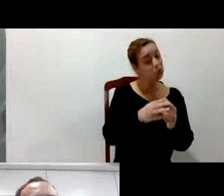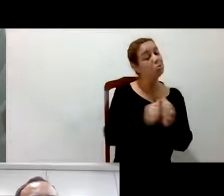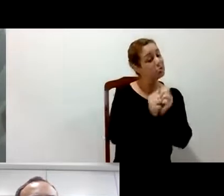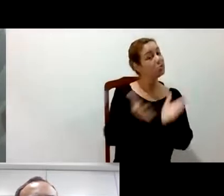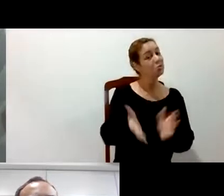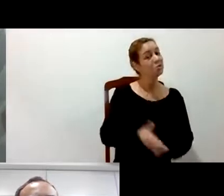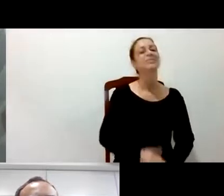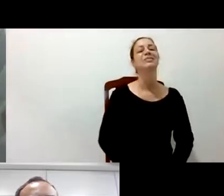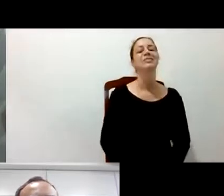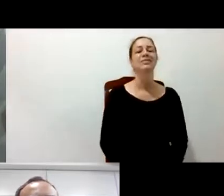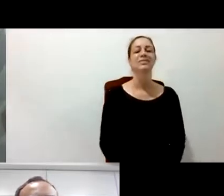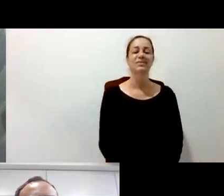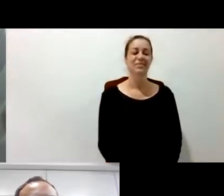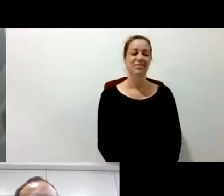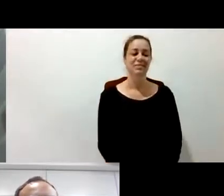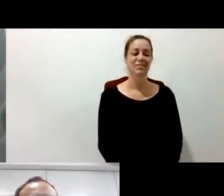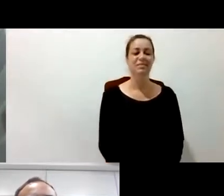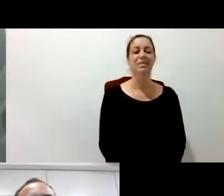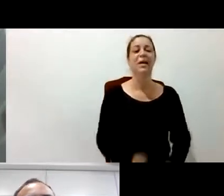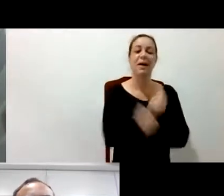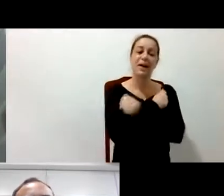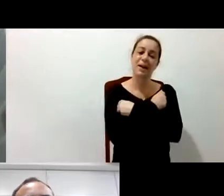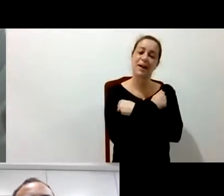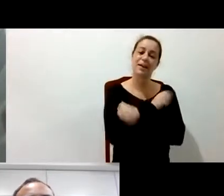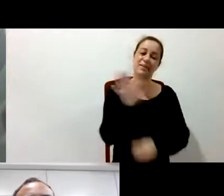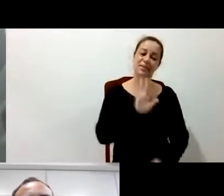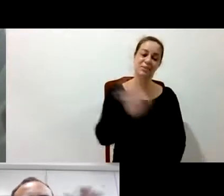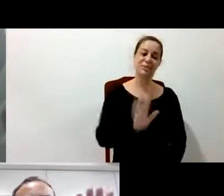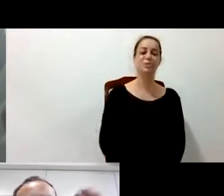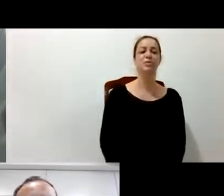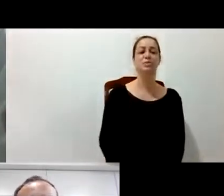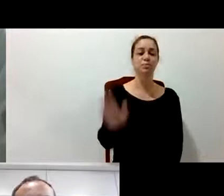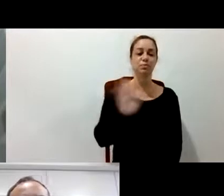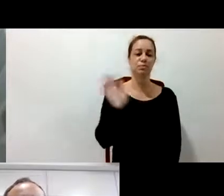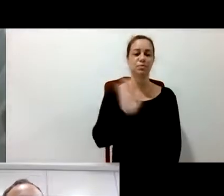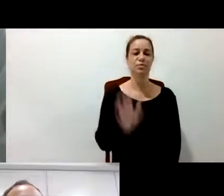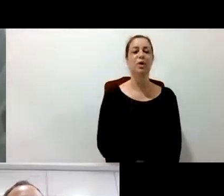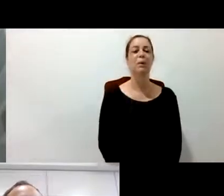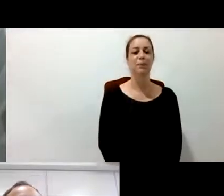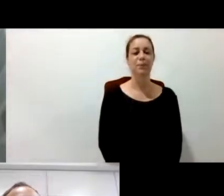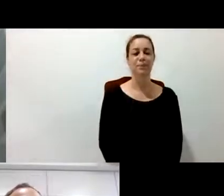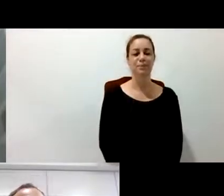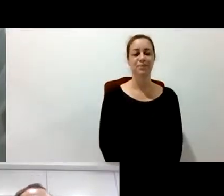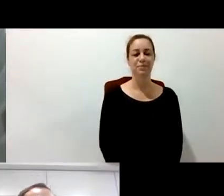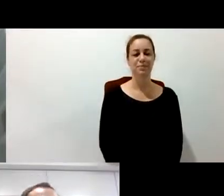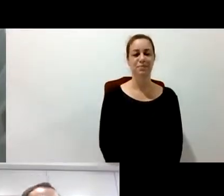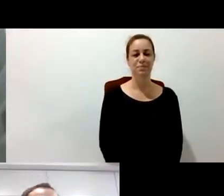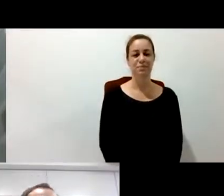Tá certo. Tá bom, abraço a todos aí, pessoal. Abraço. Beijão. Tchau, tchau. Beijão a todos. Tchau, tchau. Tchau. Tchau.